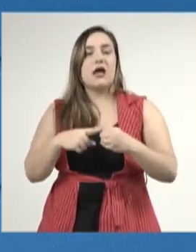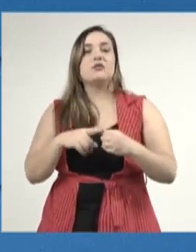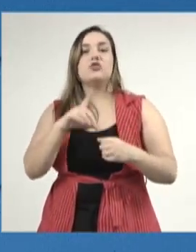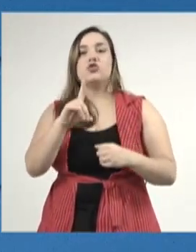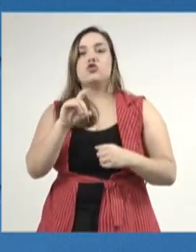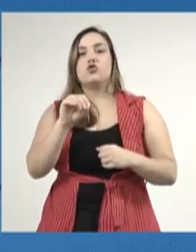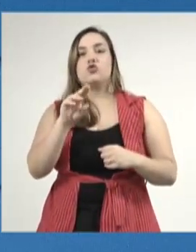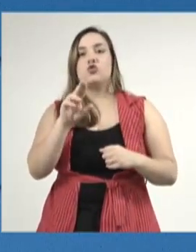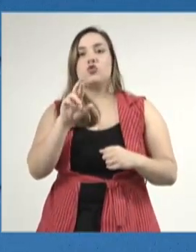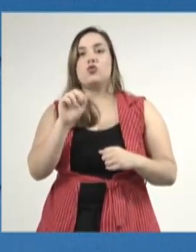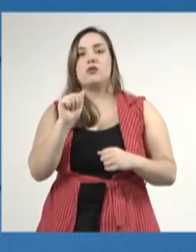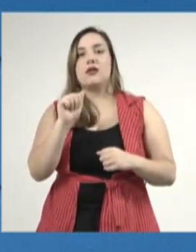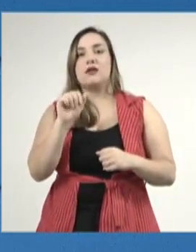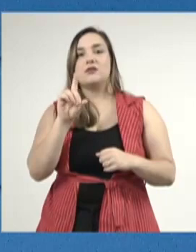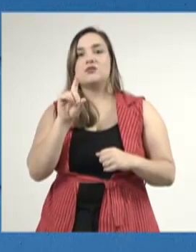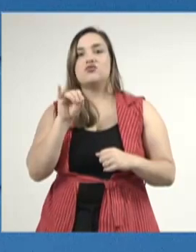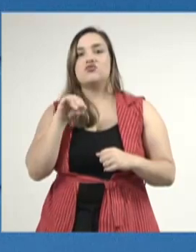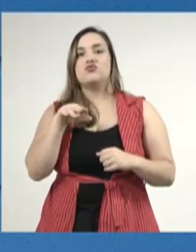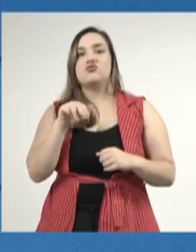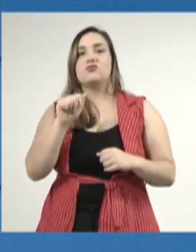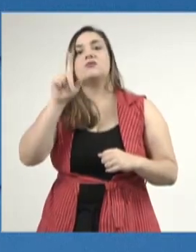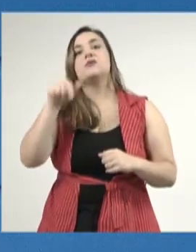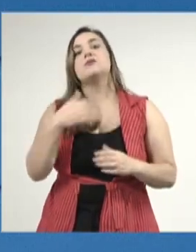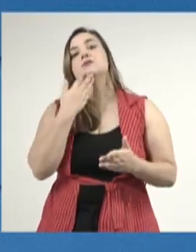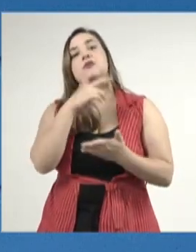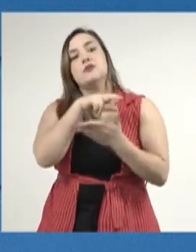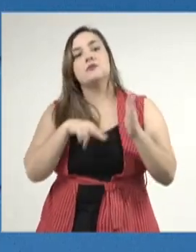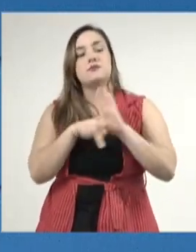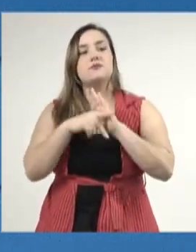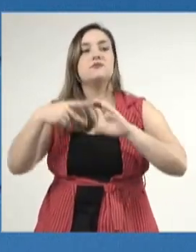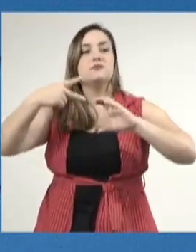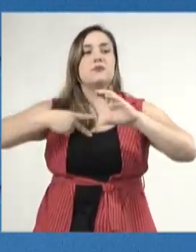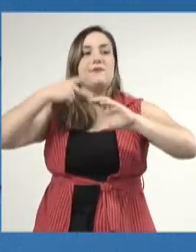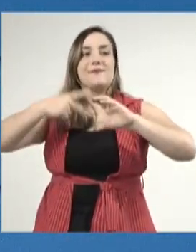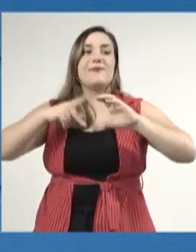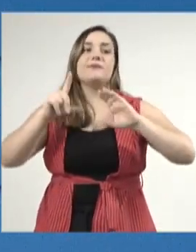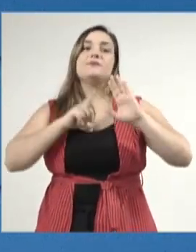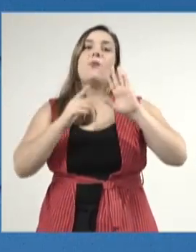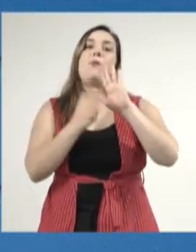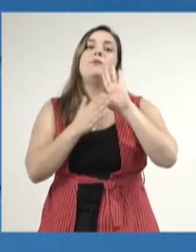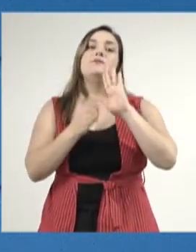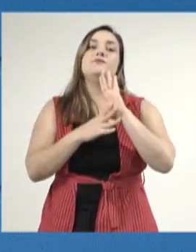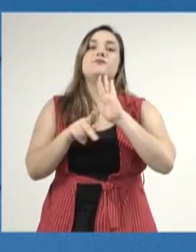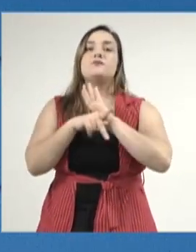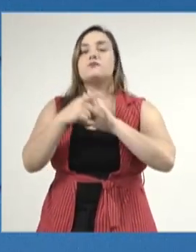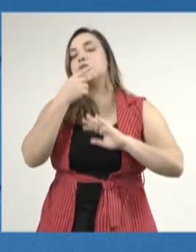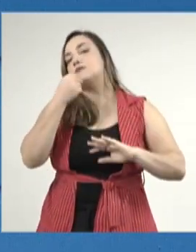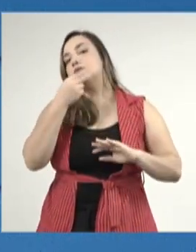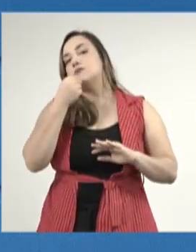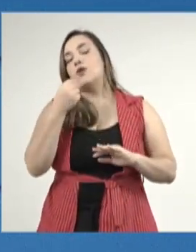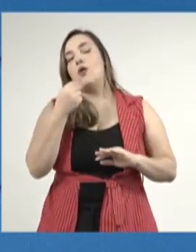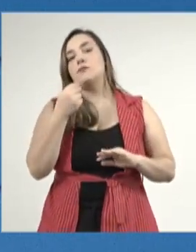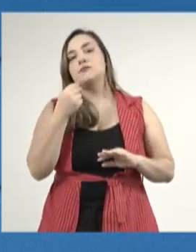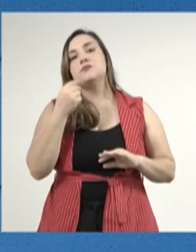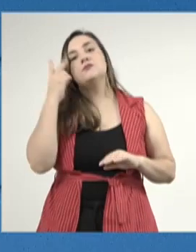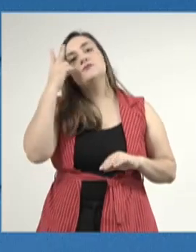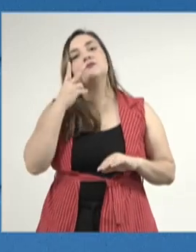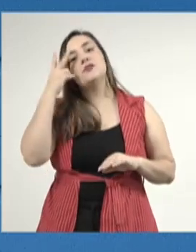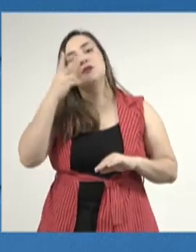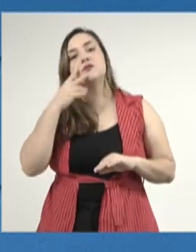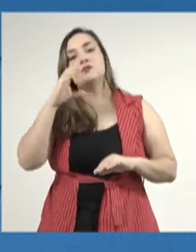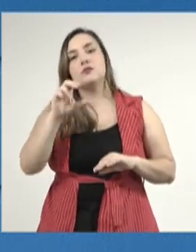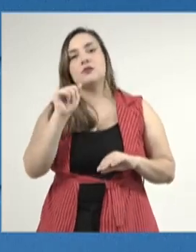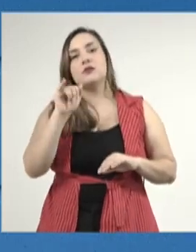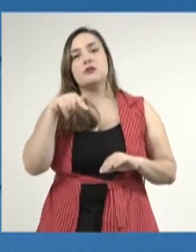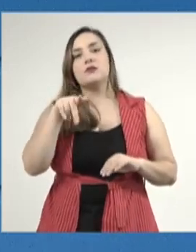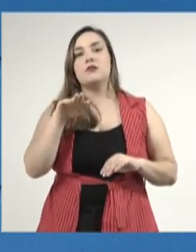A presente indicação é motivada por requerimento da Câmara Municipal de Douradina, a partir da proposição do vereador Kaique Freire Reis, que é o presidente daquela